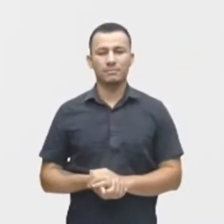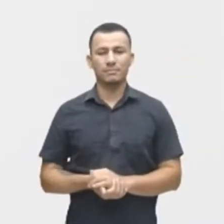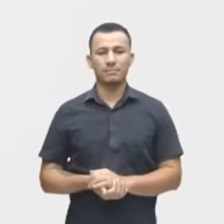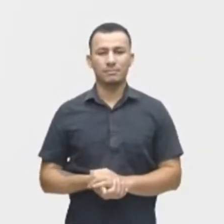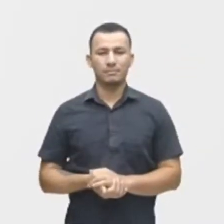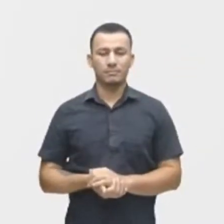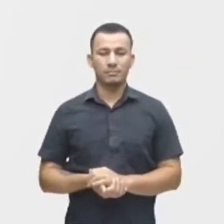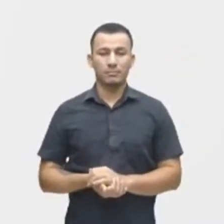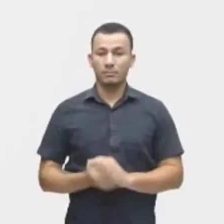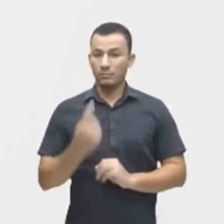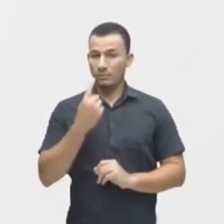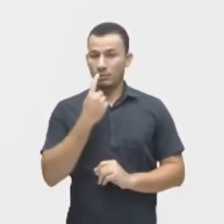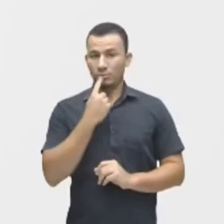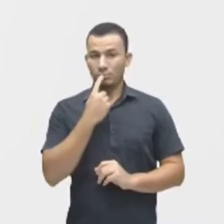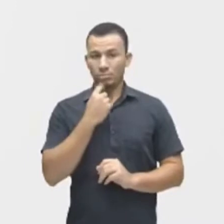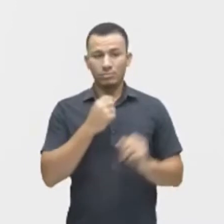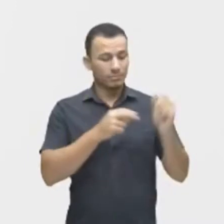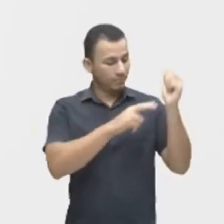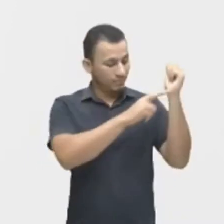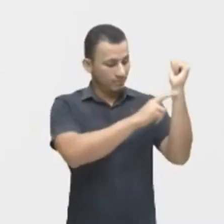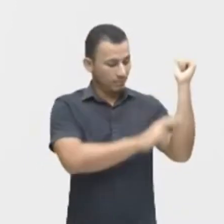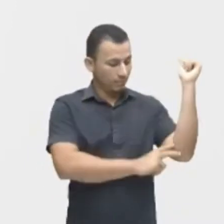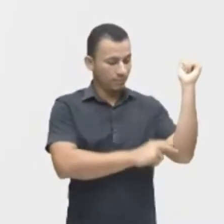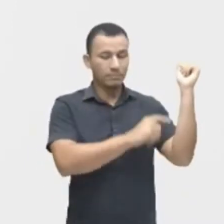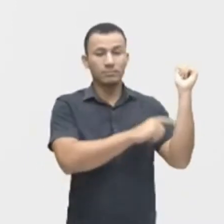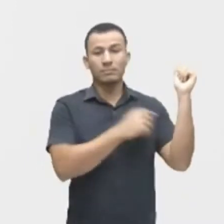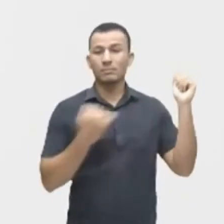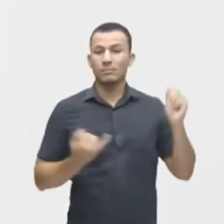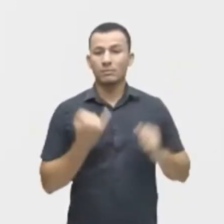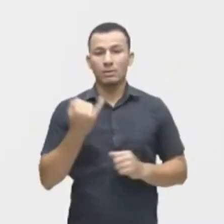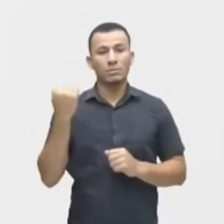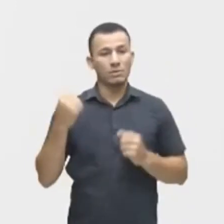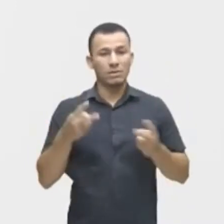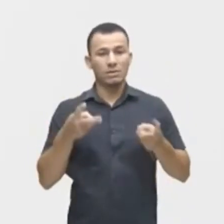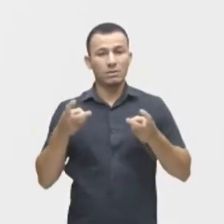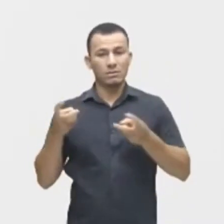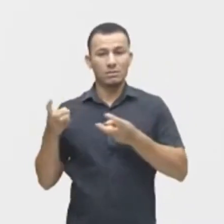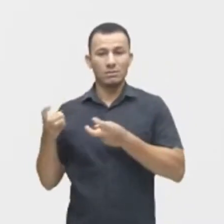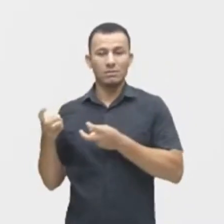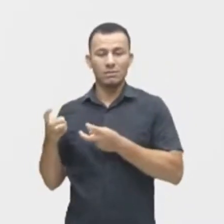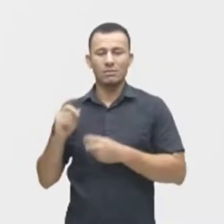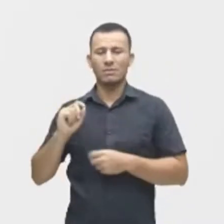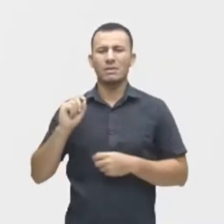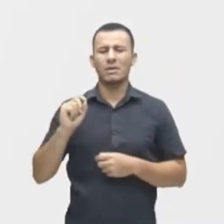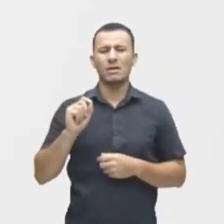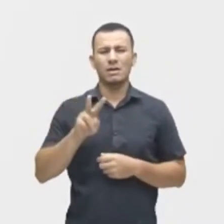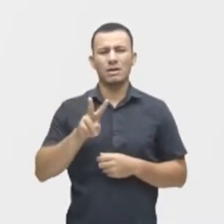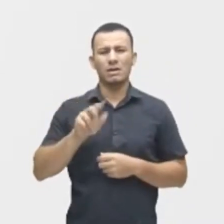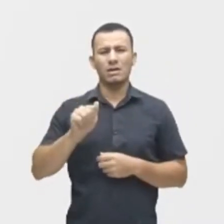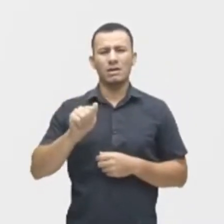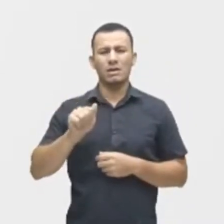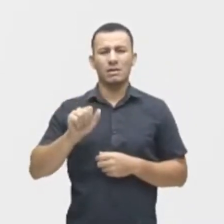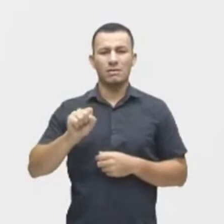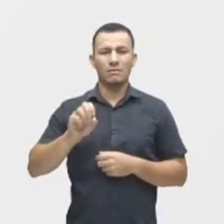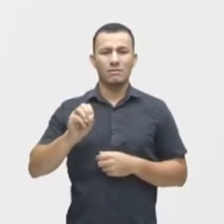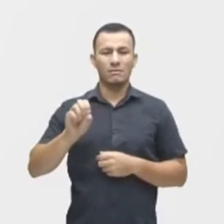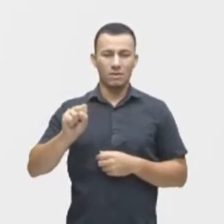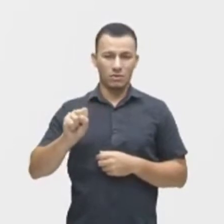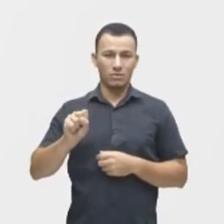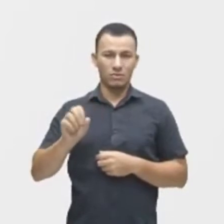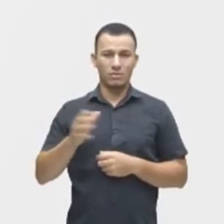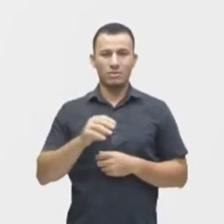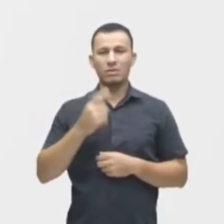Os vasos sanguíneos, isso é muito importante vocês observarem. O que é o vaso sanguíneo? Nós temos dois tipos de